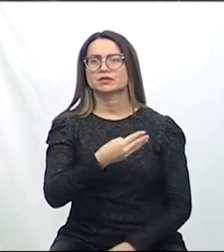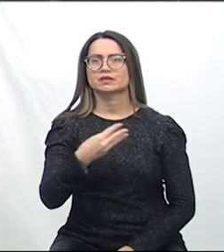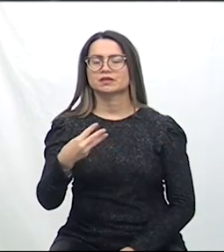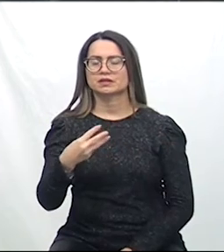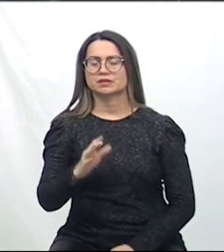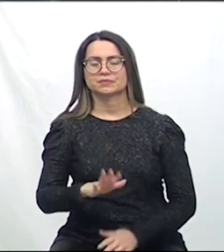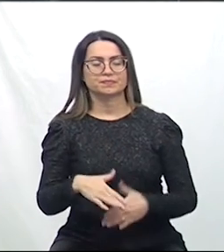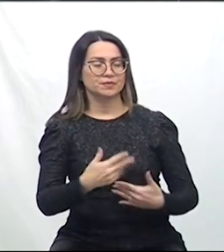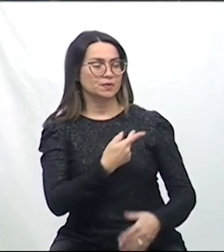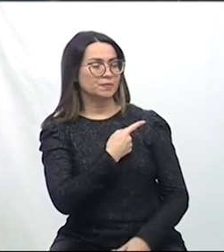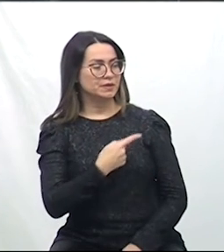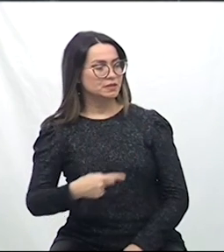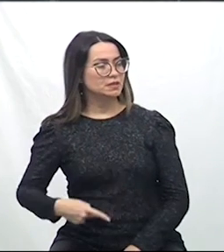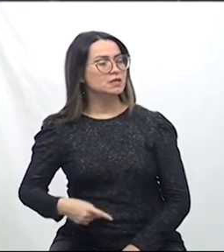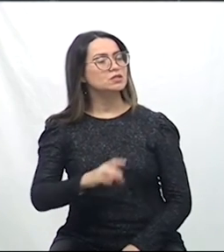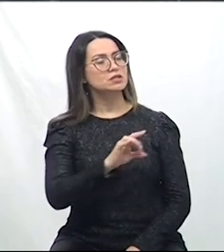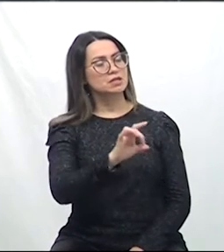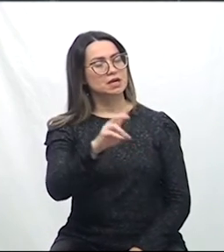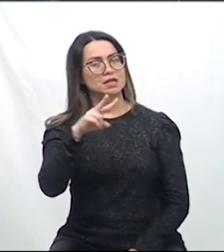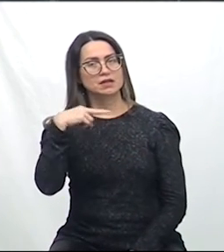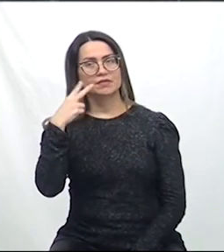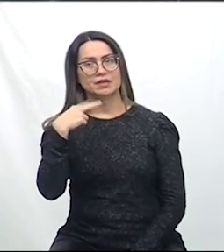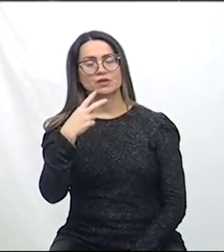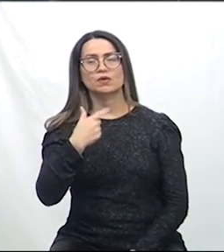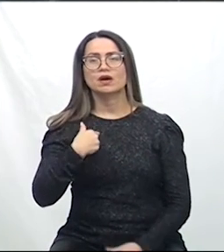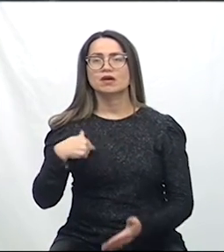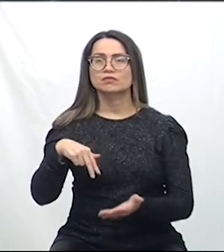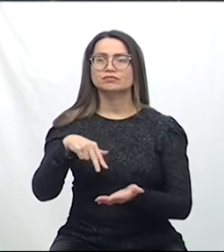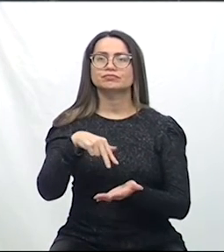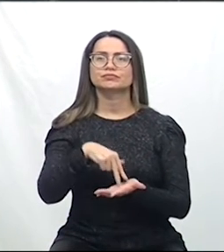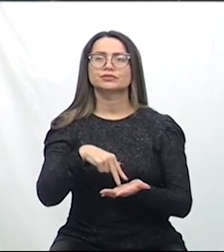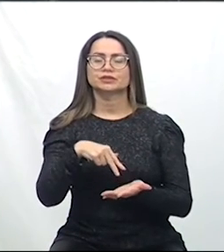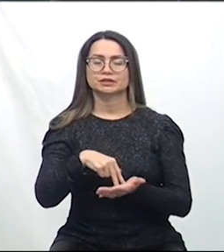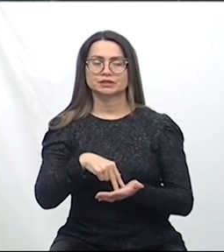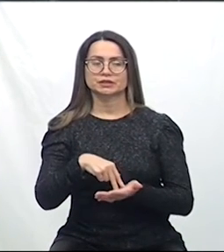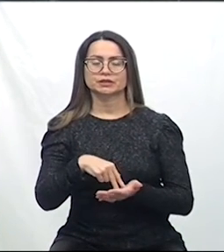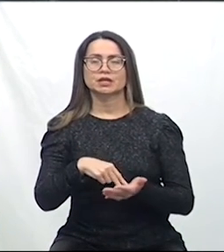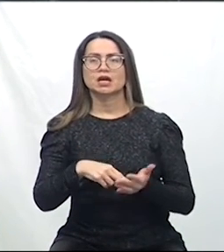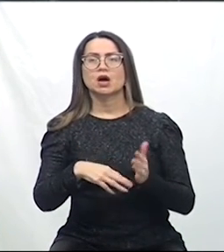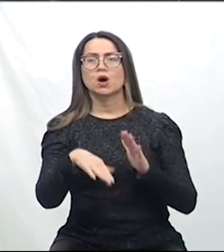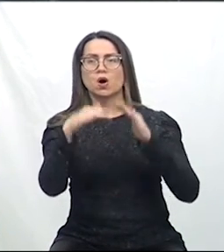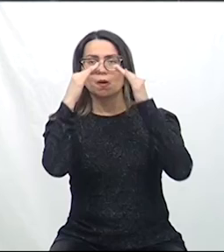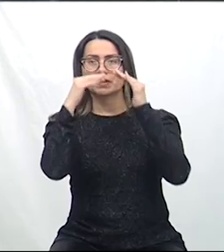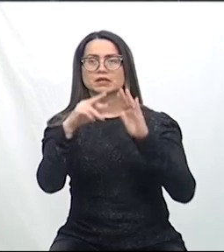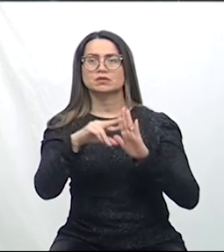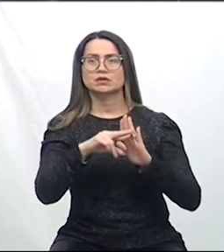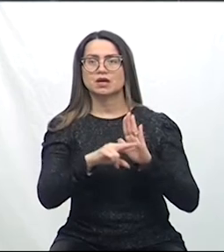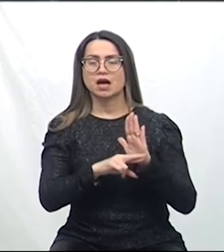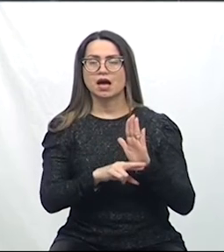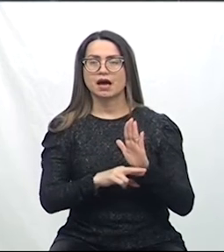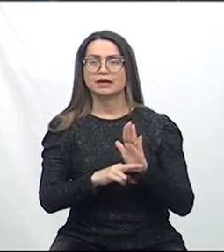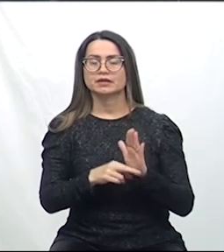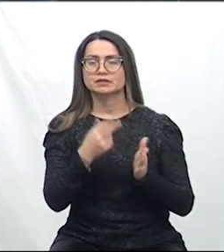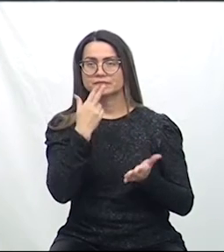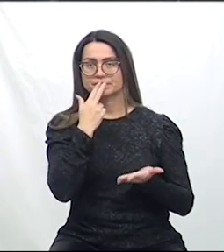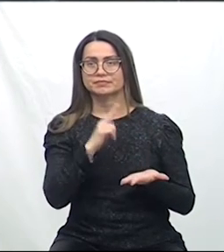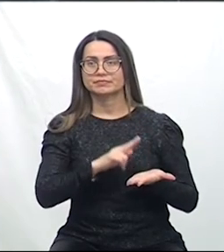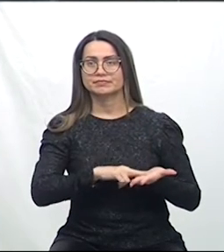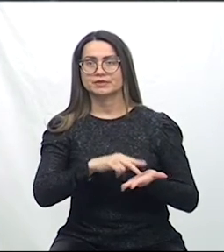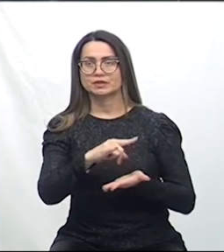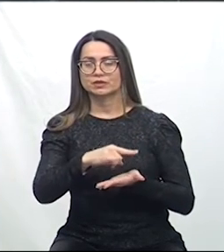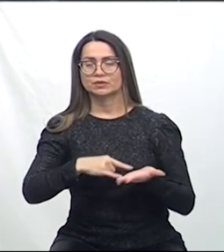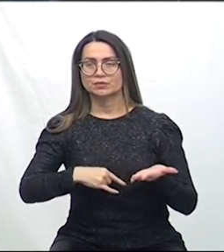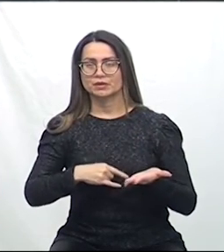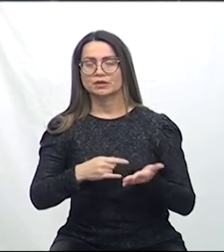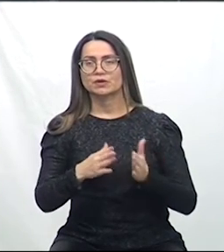senhora presidente, senhores vereadores, requer-se à mesa ouvir o plenário na forma regimental o envio de expediente à enxadrista Catier